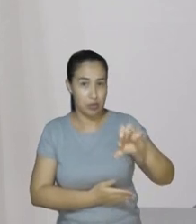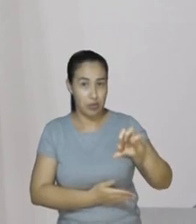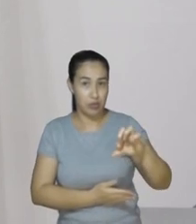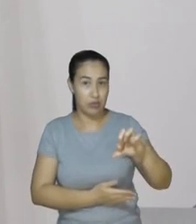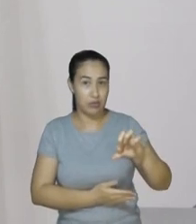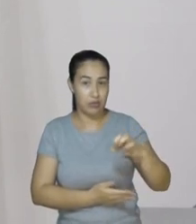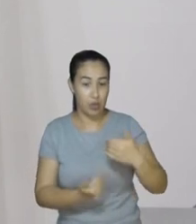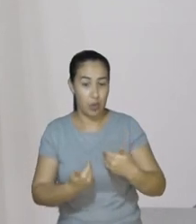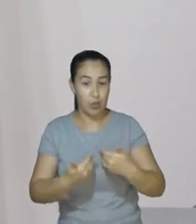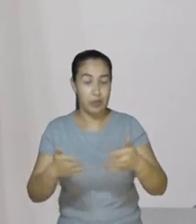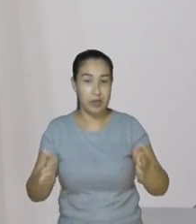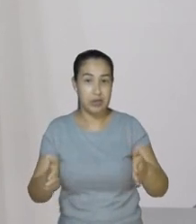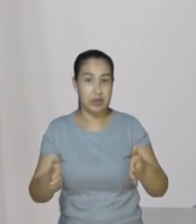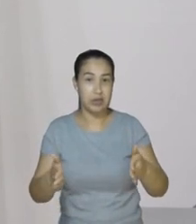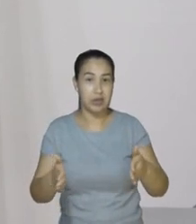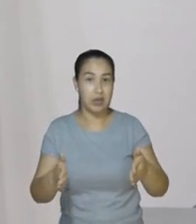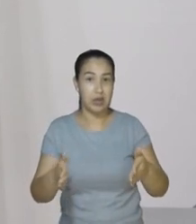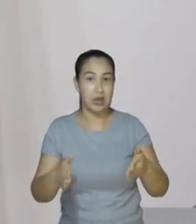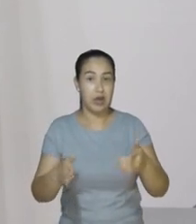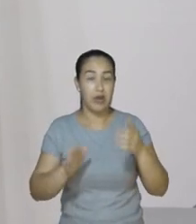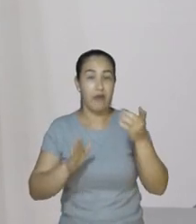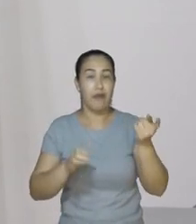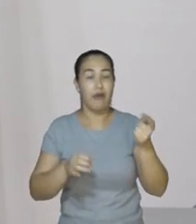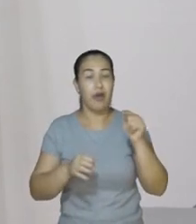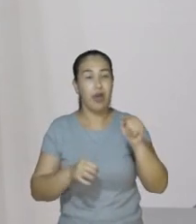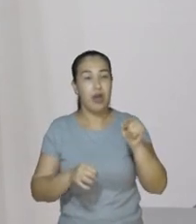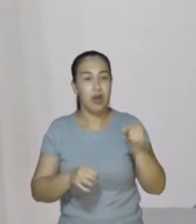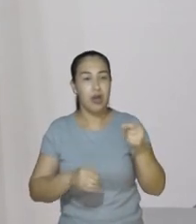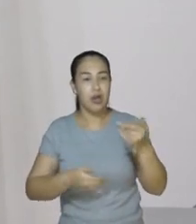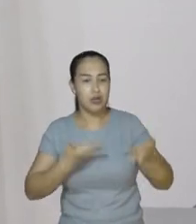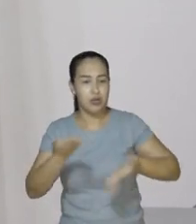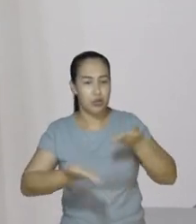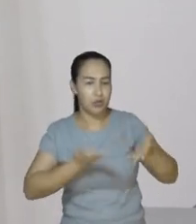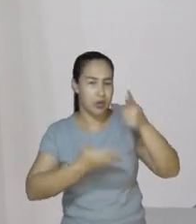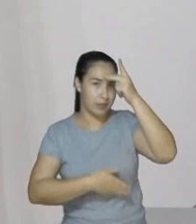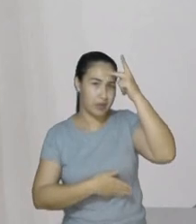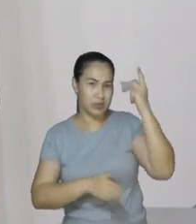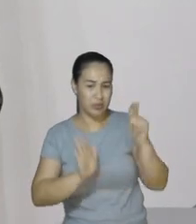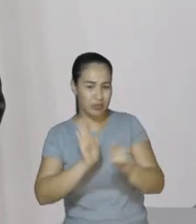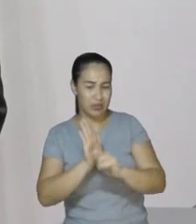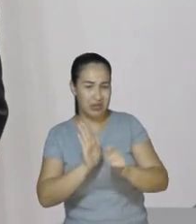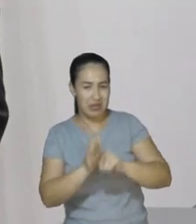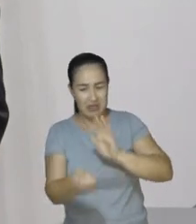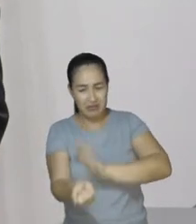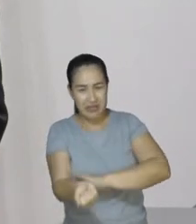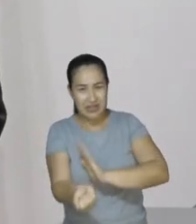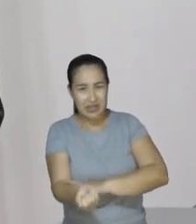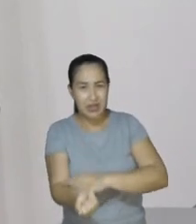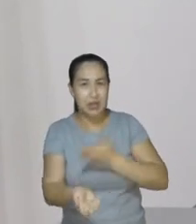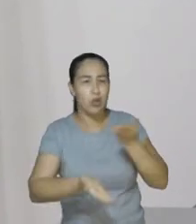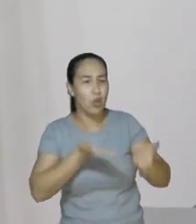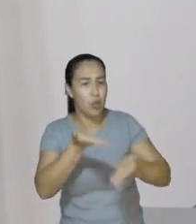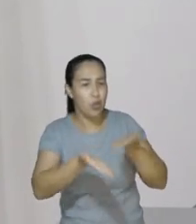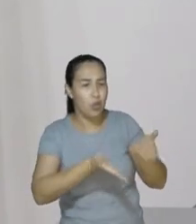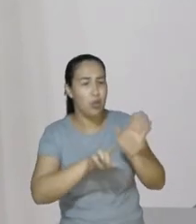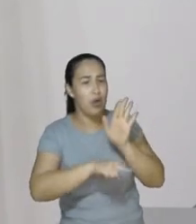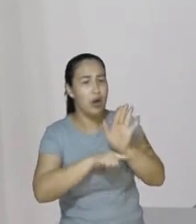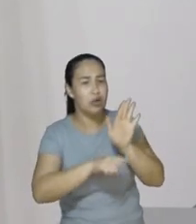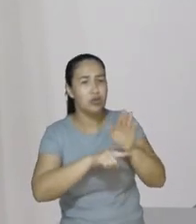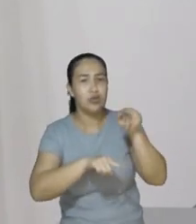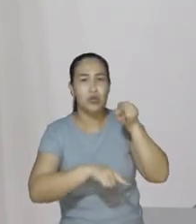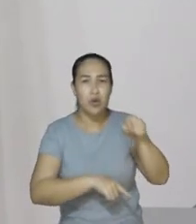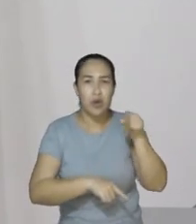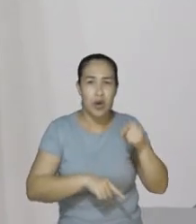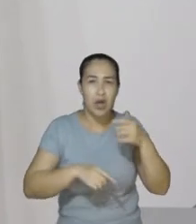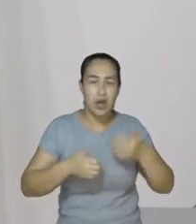dependentes químicos totalmente gratuito, ali em Campo Grande, na nossa capital de estado. E eu trabalho nesse enfrentamento. E,